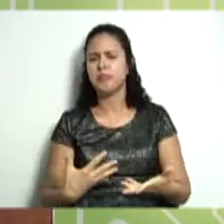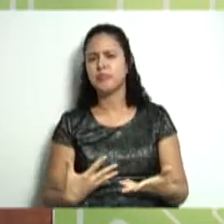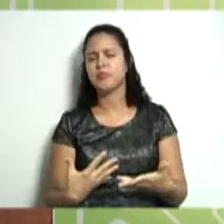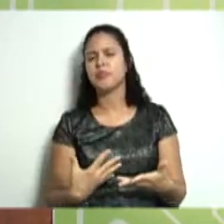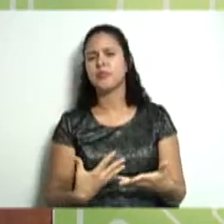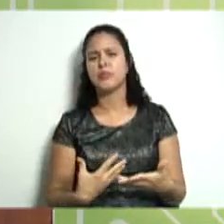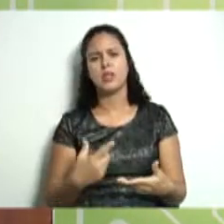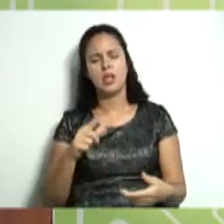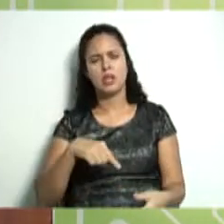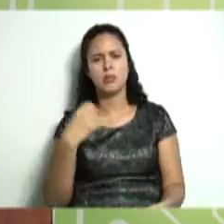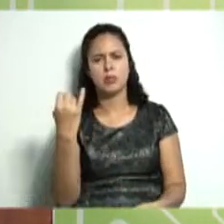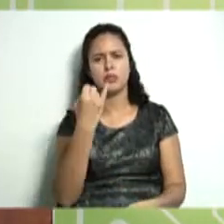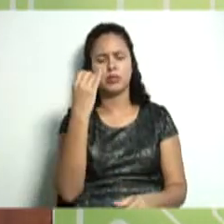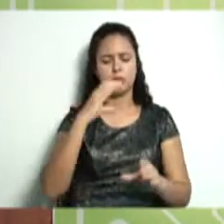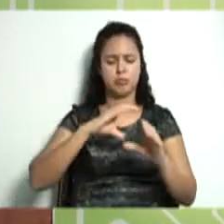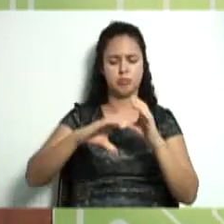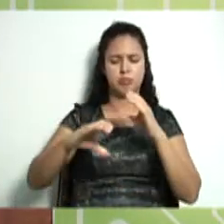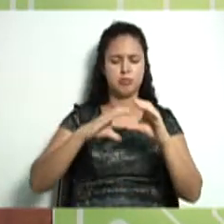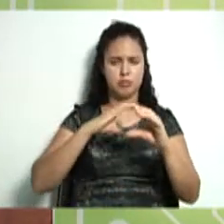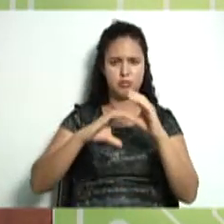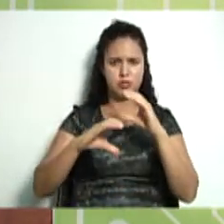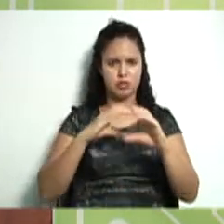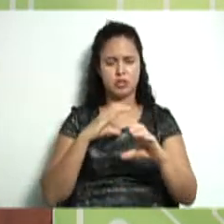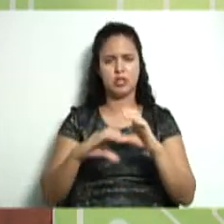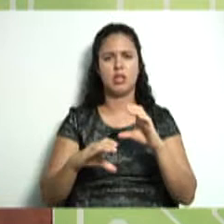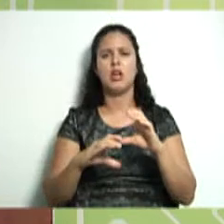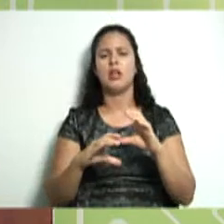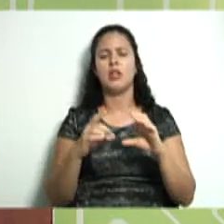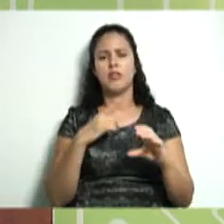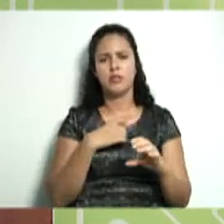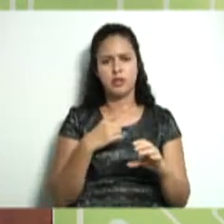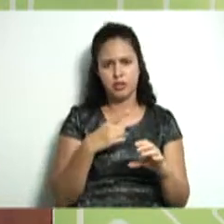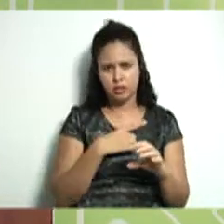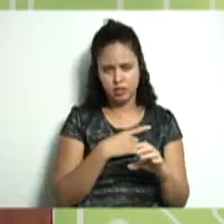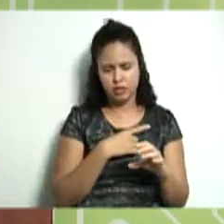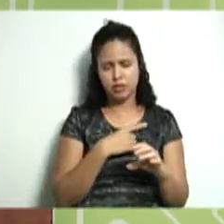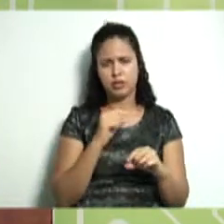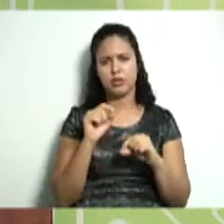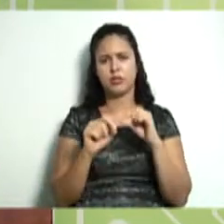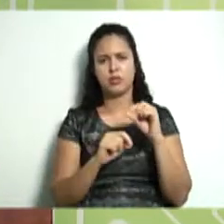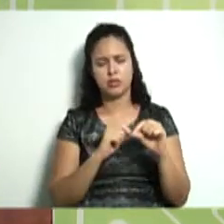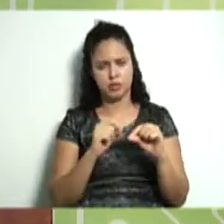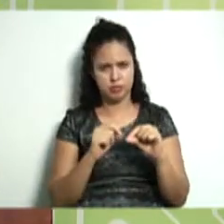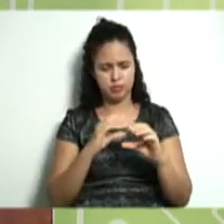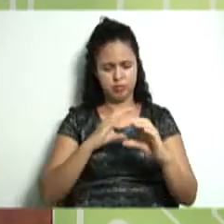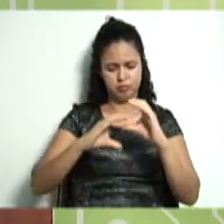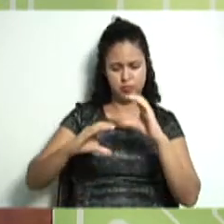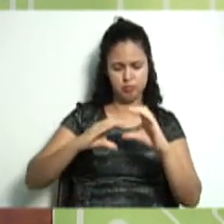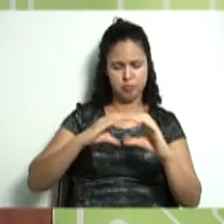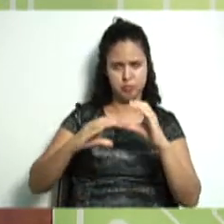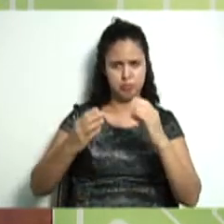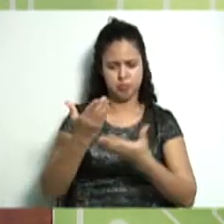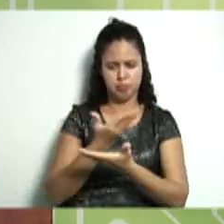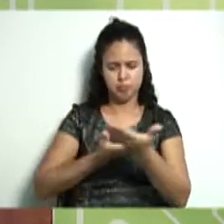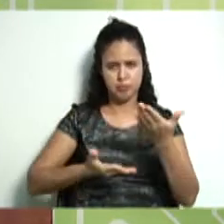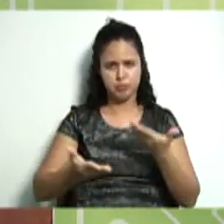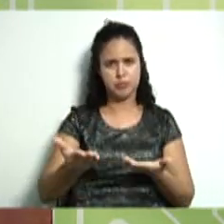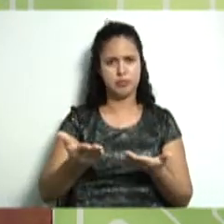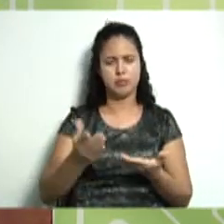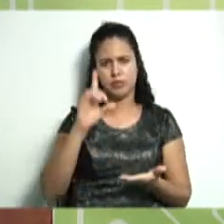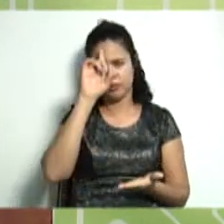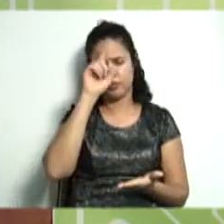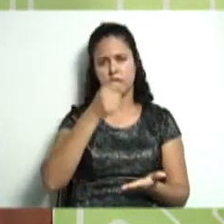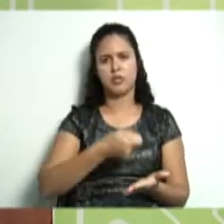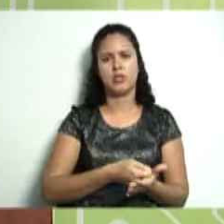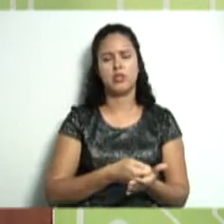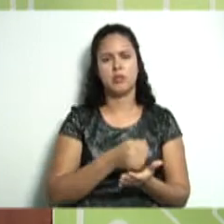importante comunicar, é importante ter instrumentos de comunicação. Definir, por